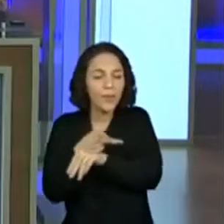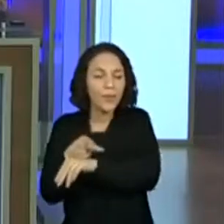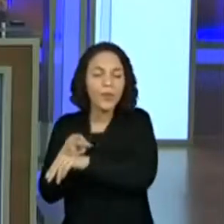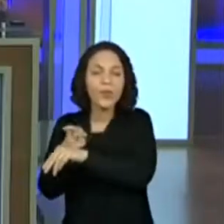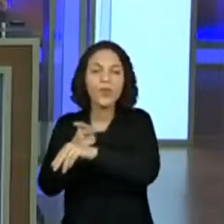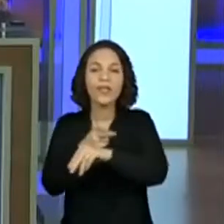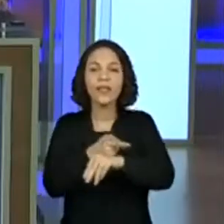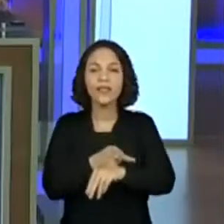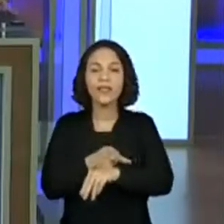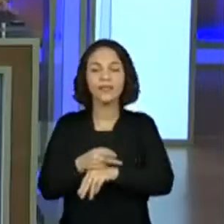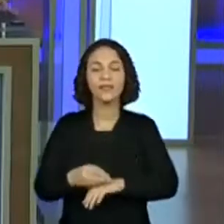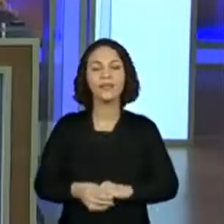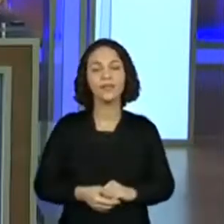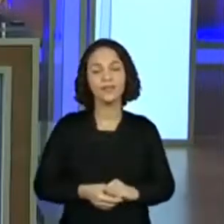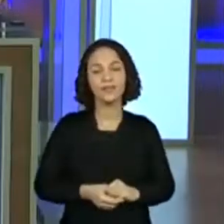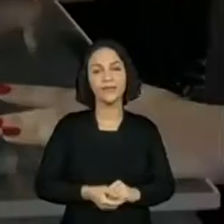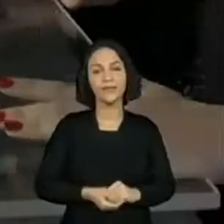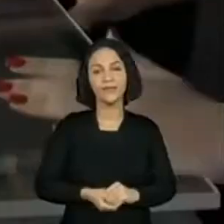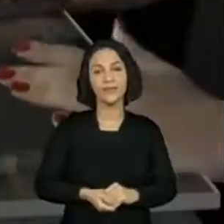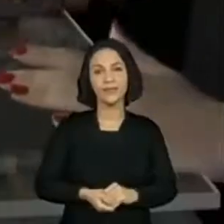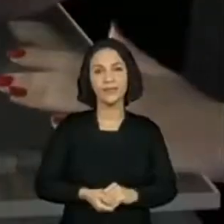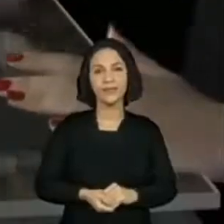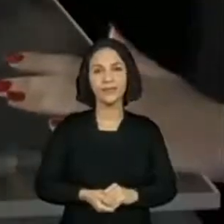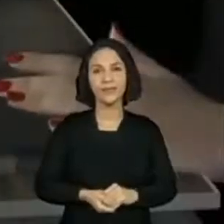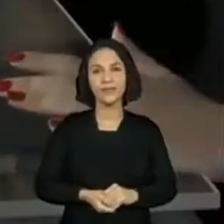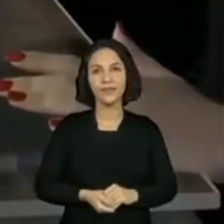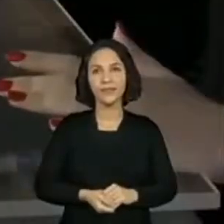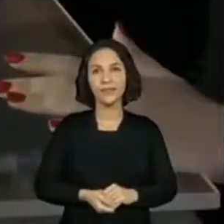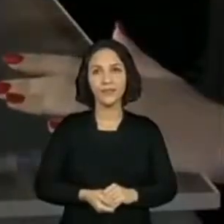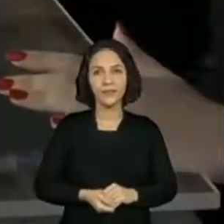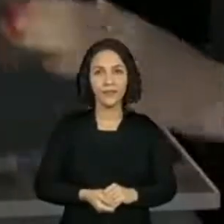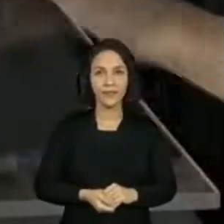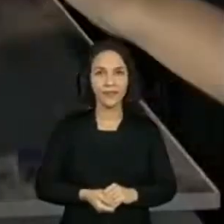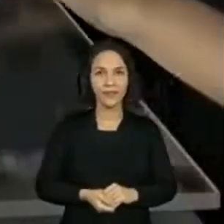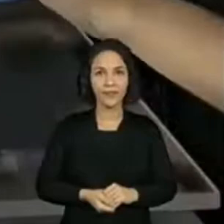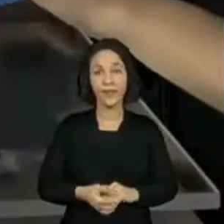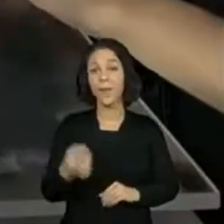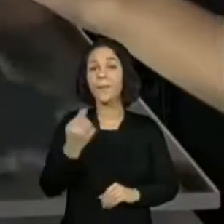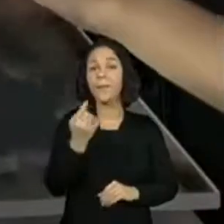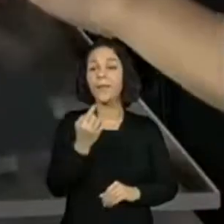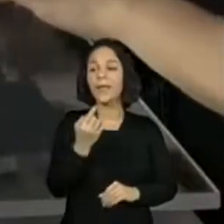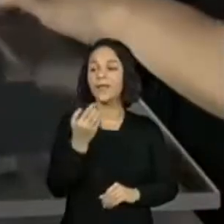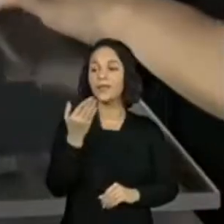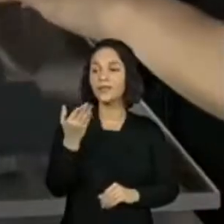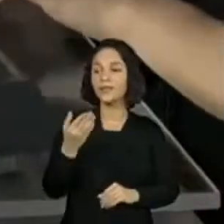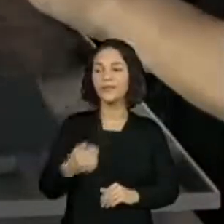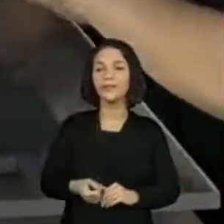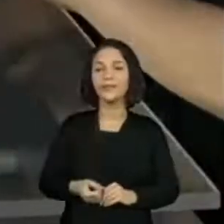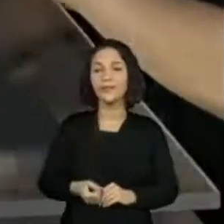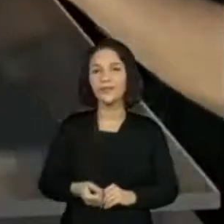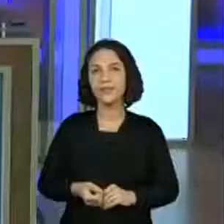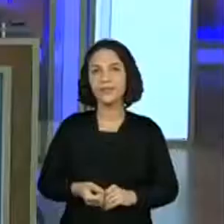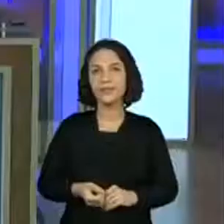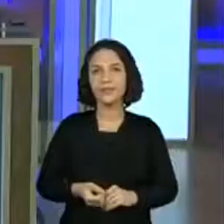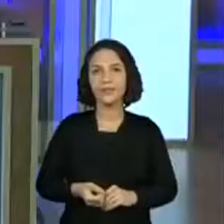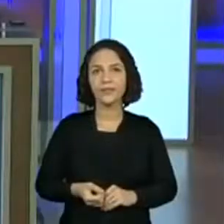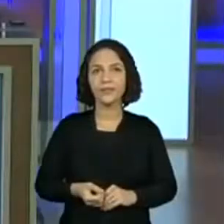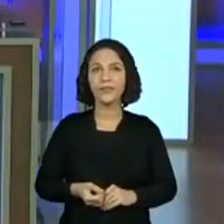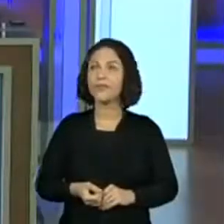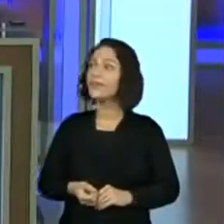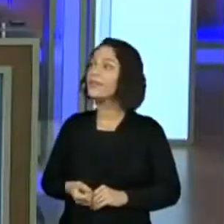Me ajuda aí, hein, galera. Vamos lá, criançada. Primeira imagem. Primeira imagem. Qual que é?